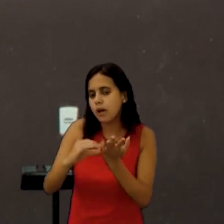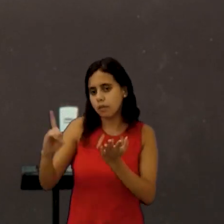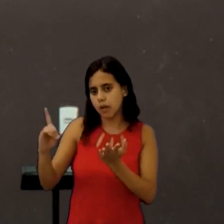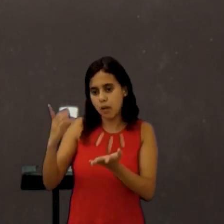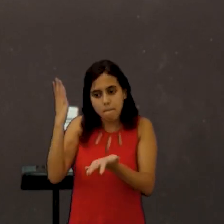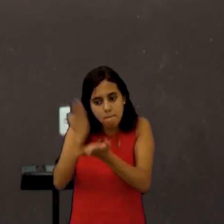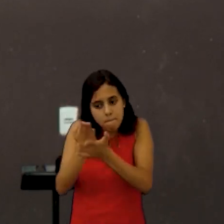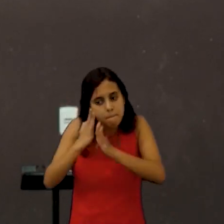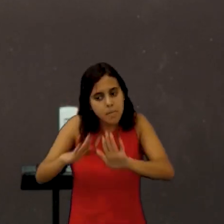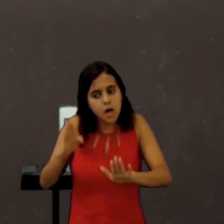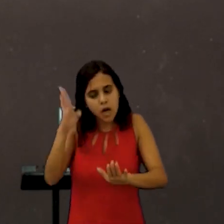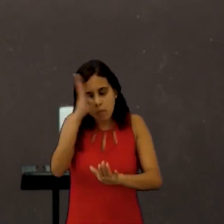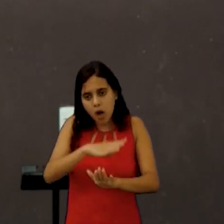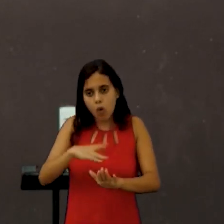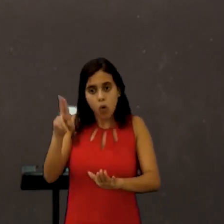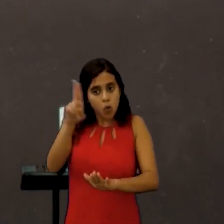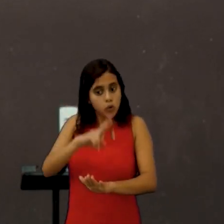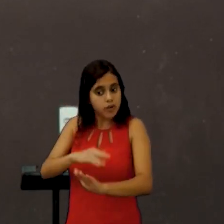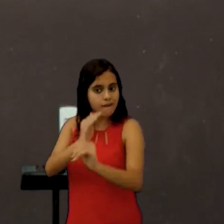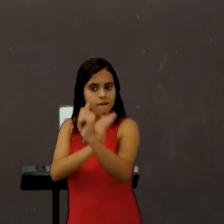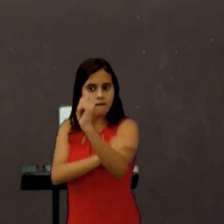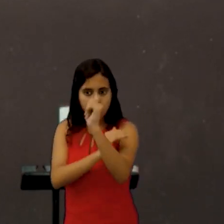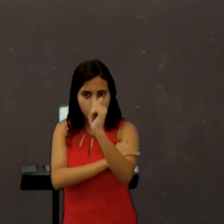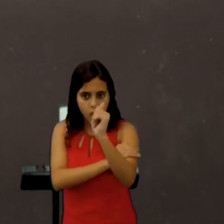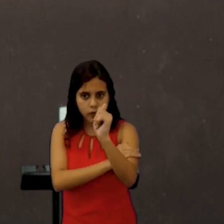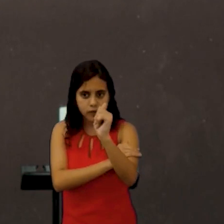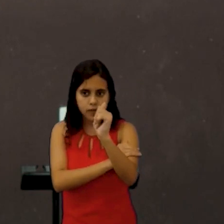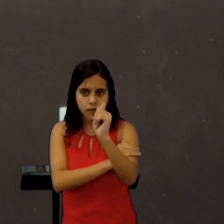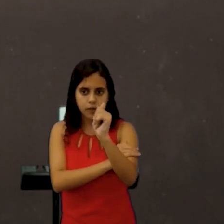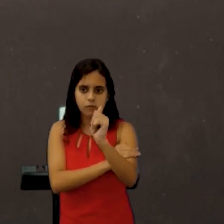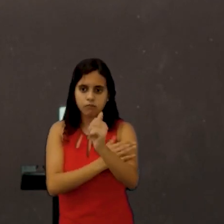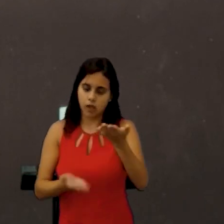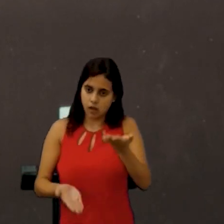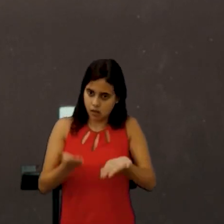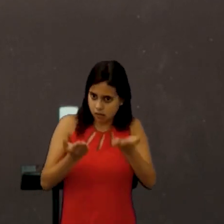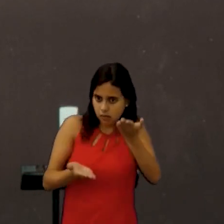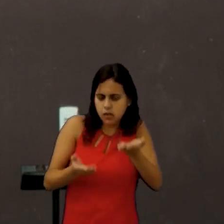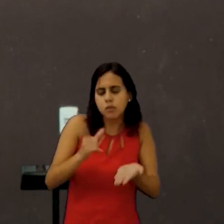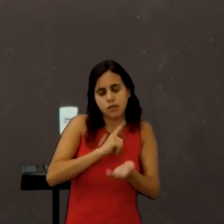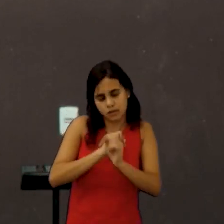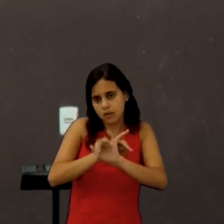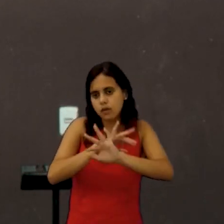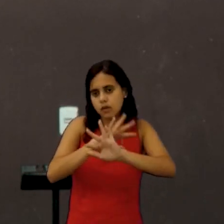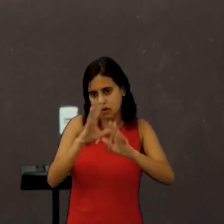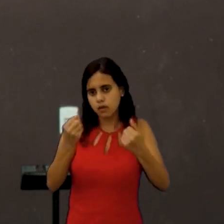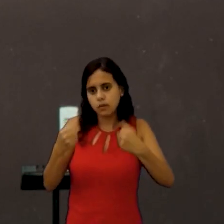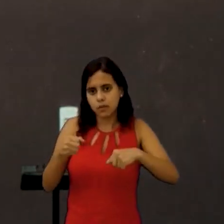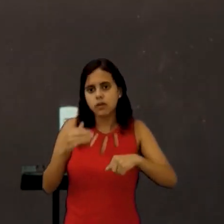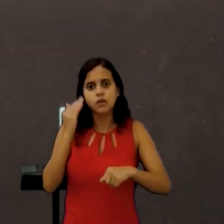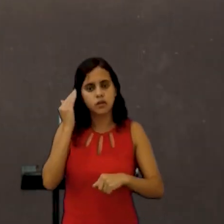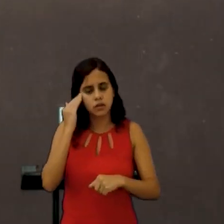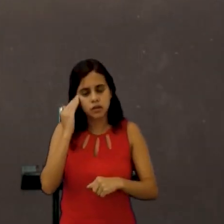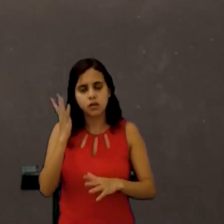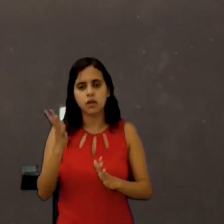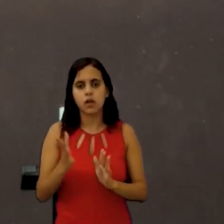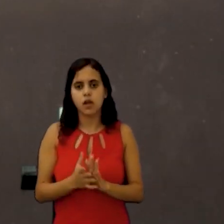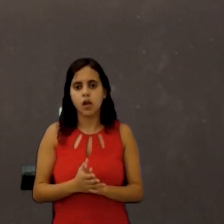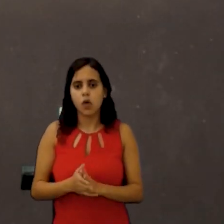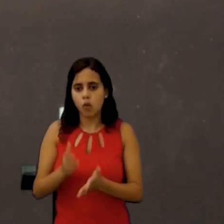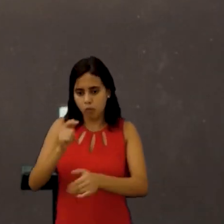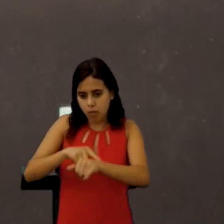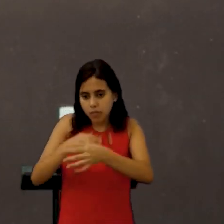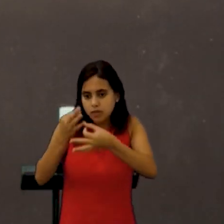irmãos. O uso da força dentro de um equilíbrio correto, de uma intenção correta, para